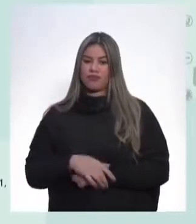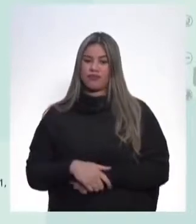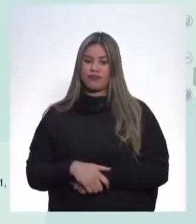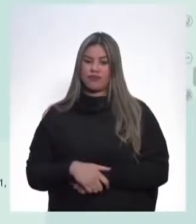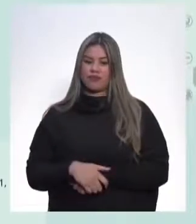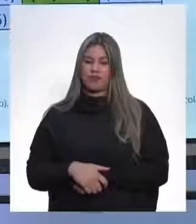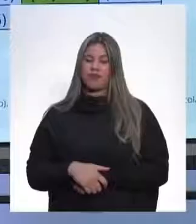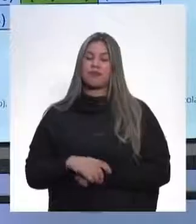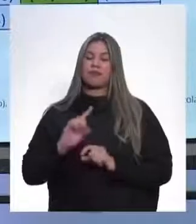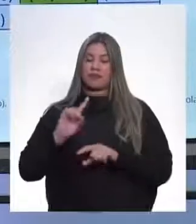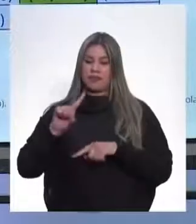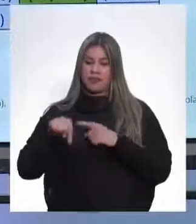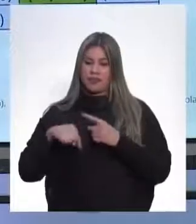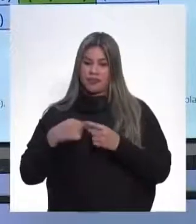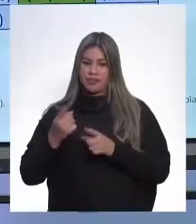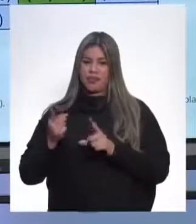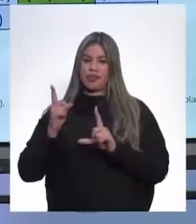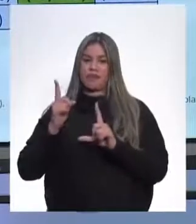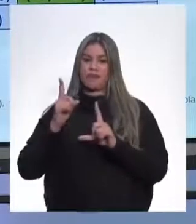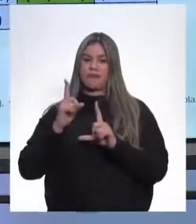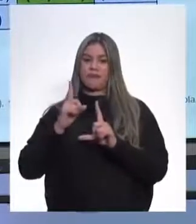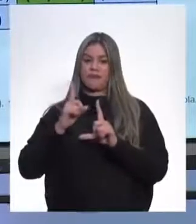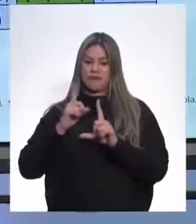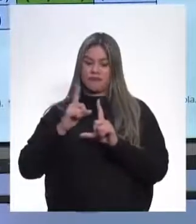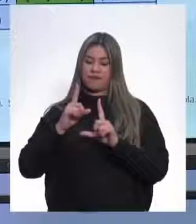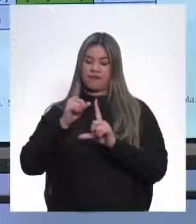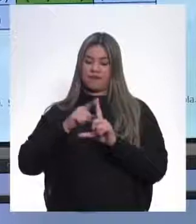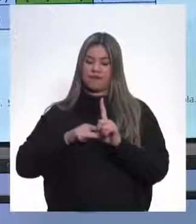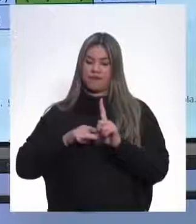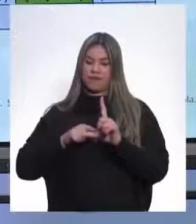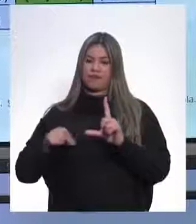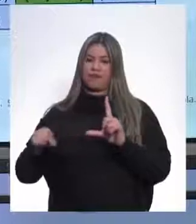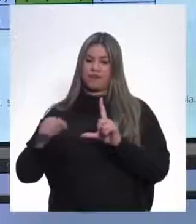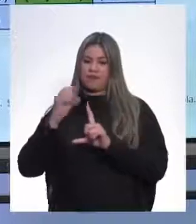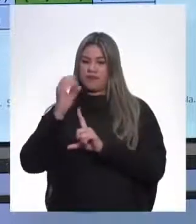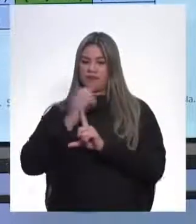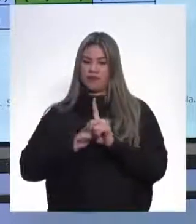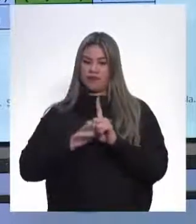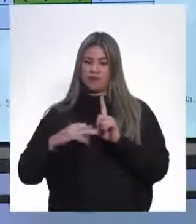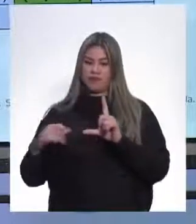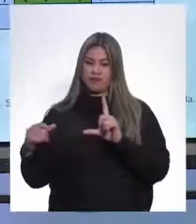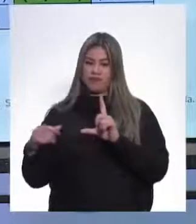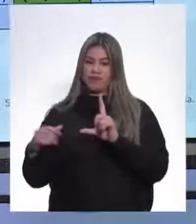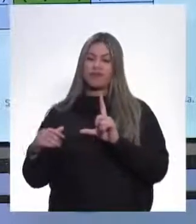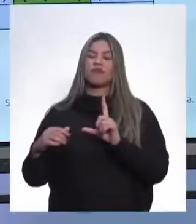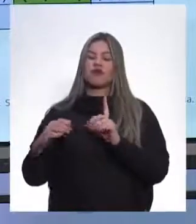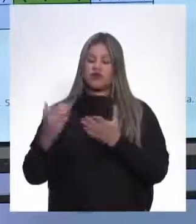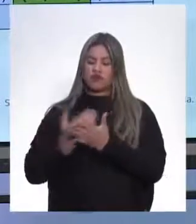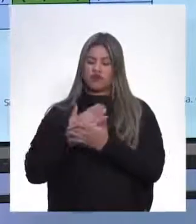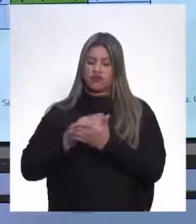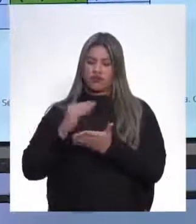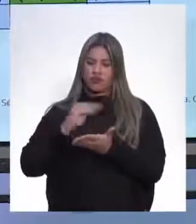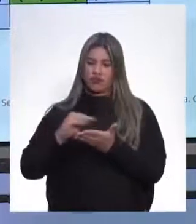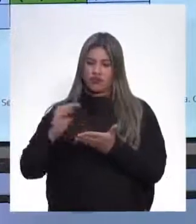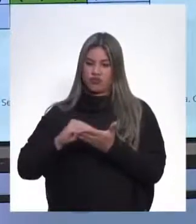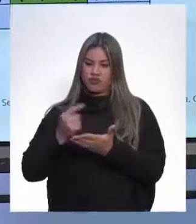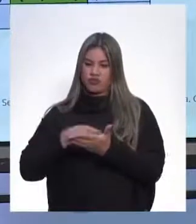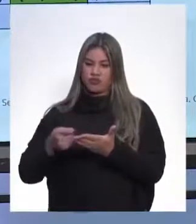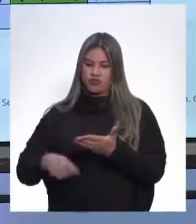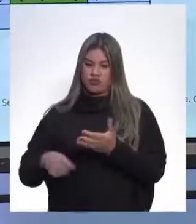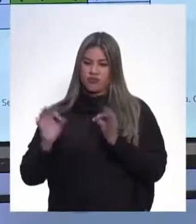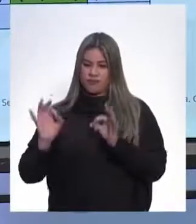vocês vão colocar esse gráfico e construir no caderno de vocês, tá bom? Por isso que eu não estou fazendo essa construção toda ainda.